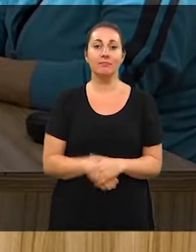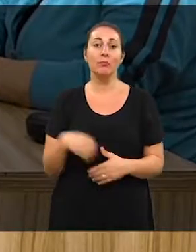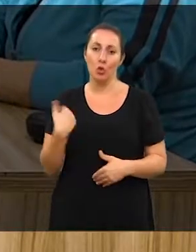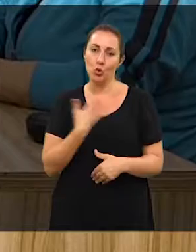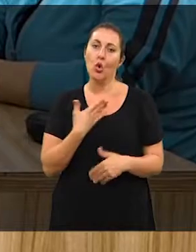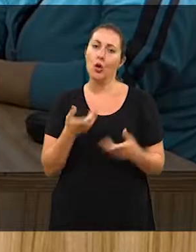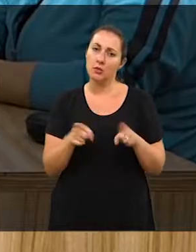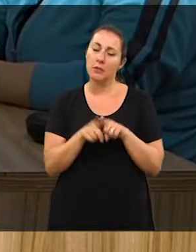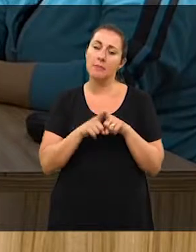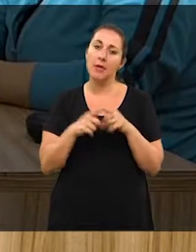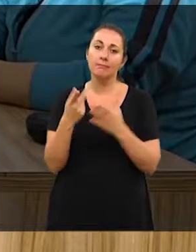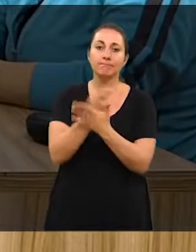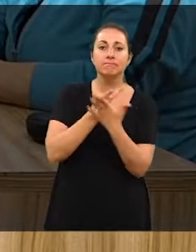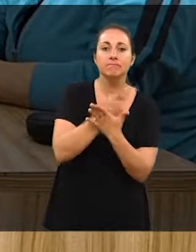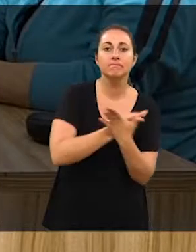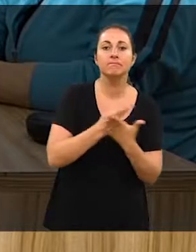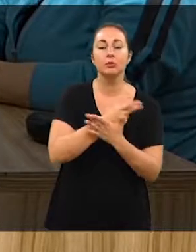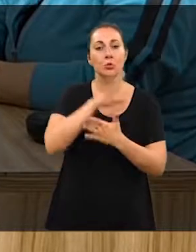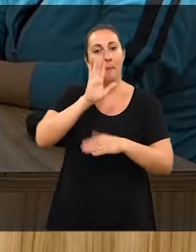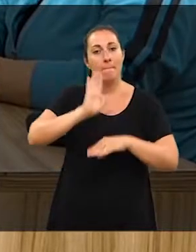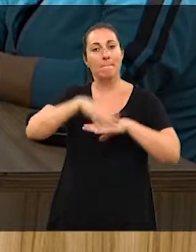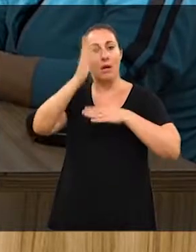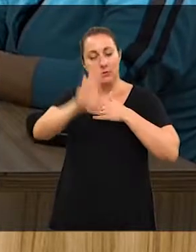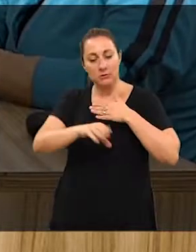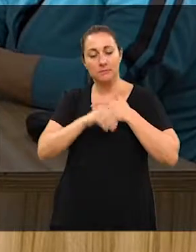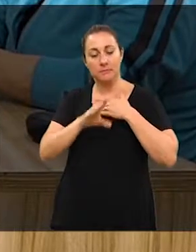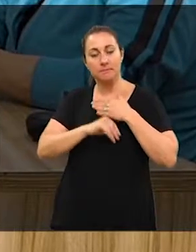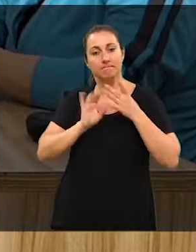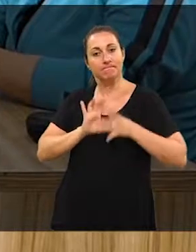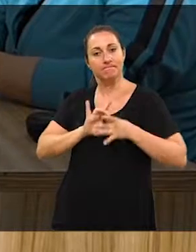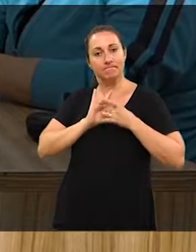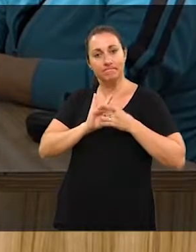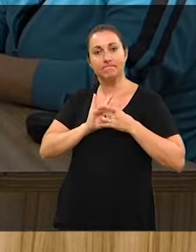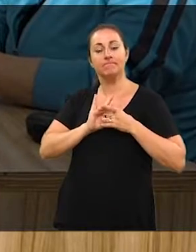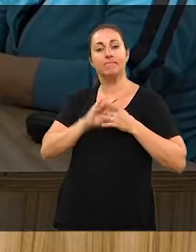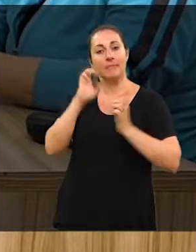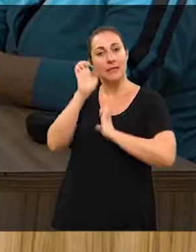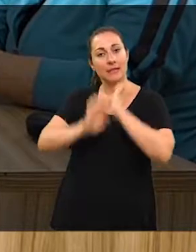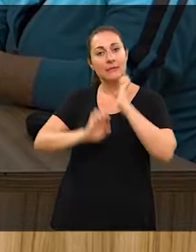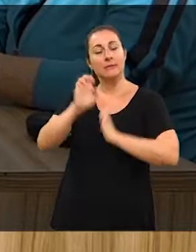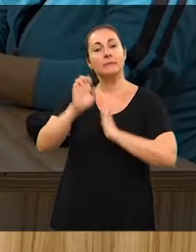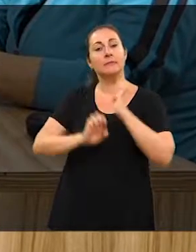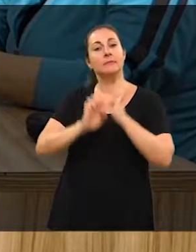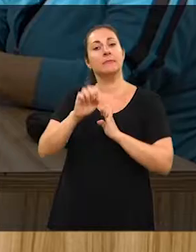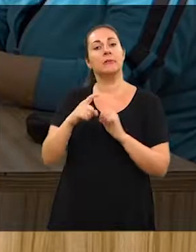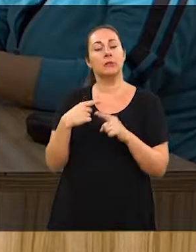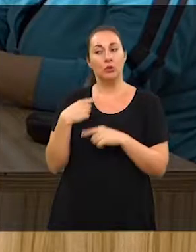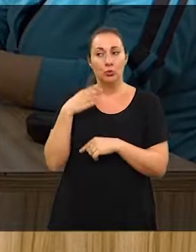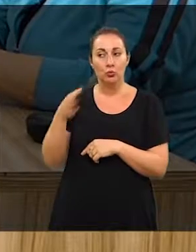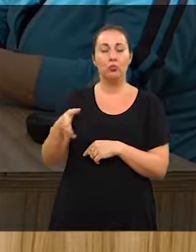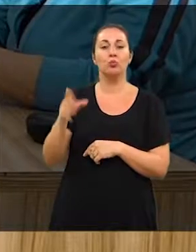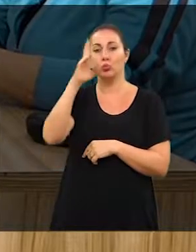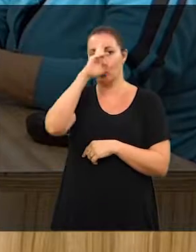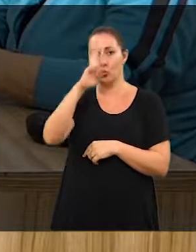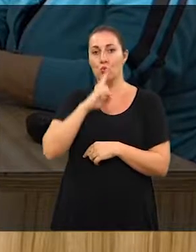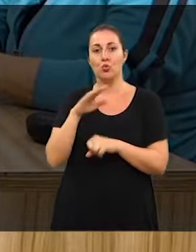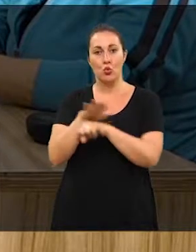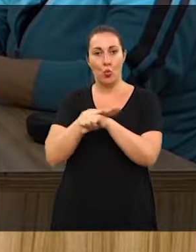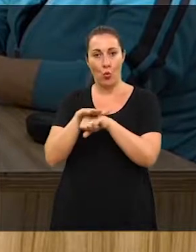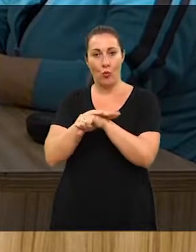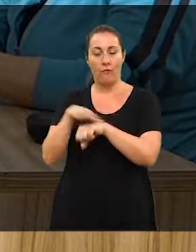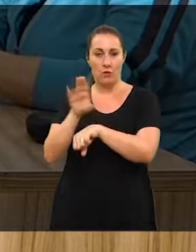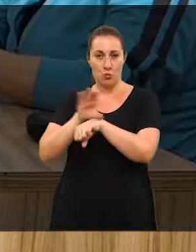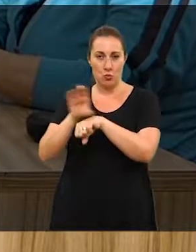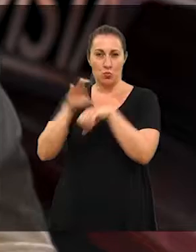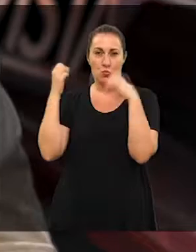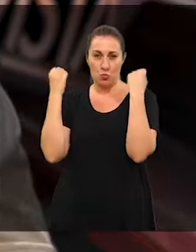estamos buscando outras parcerias no objetivo, principalmente a professora Clarice falou quando a gente esteve conversando com o diretor da URI, com o pessoal da